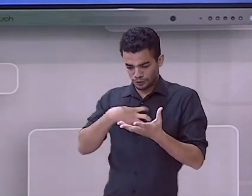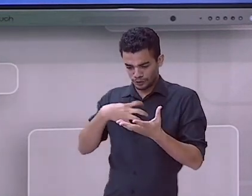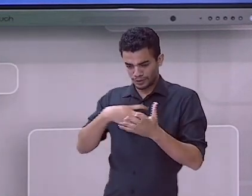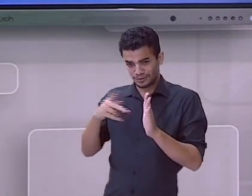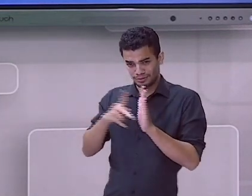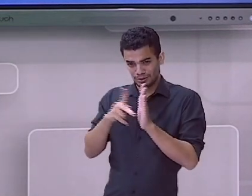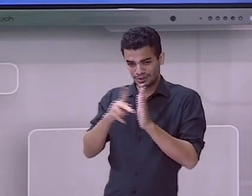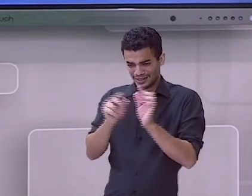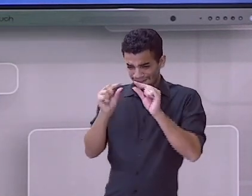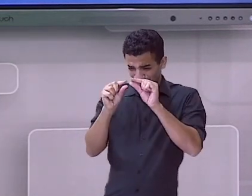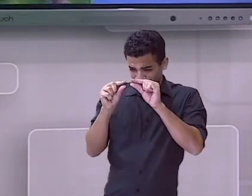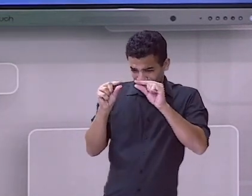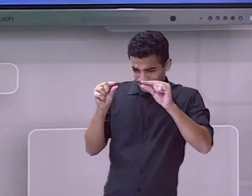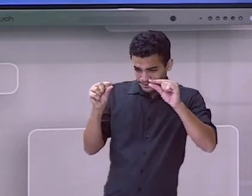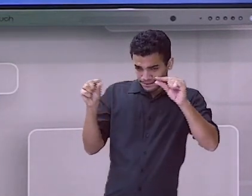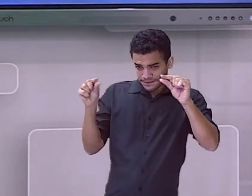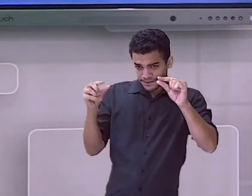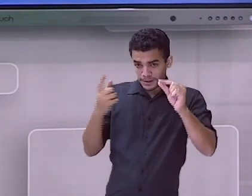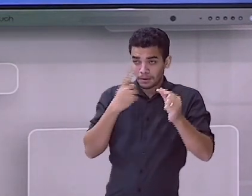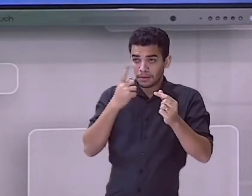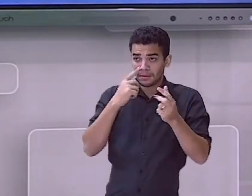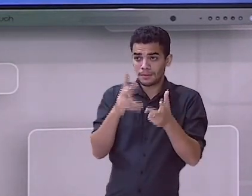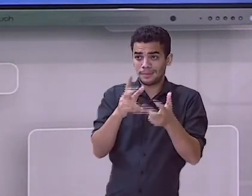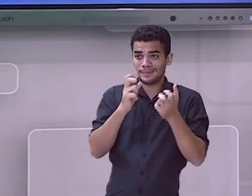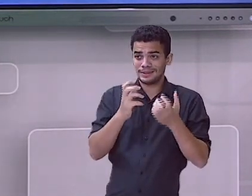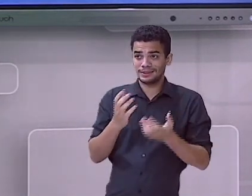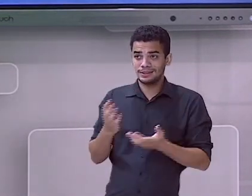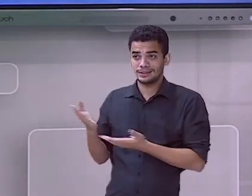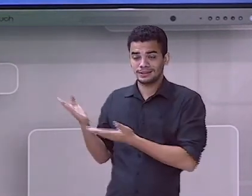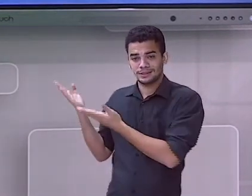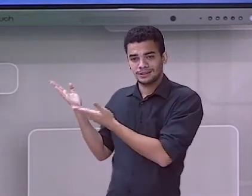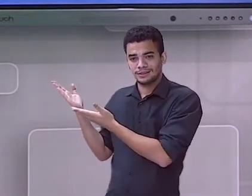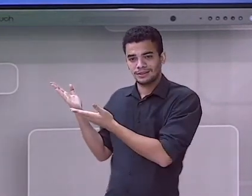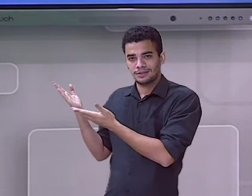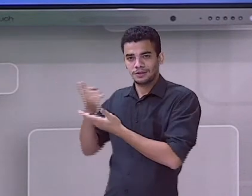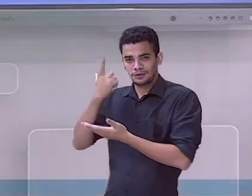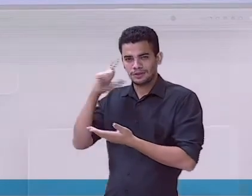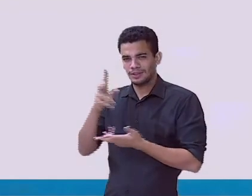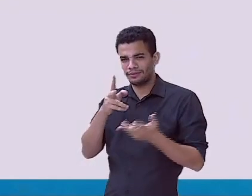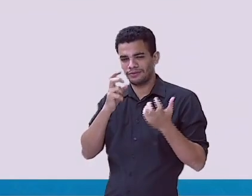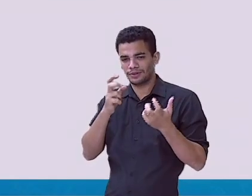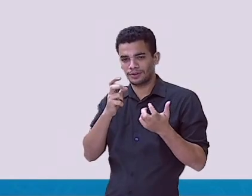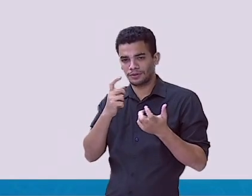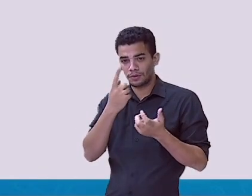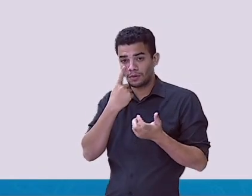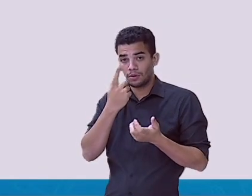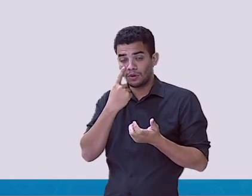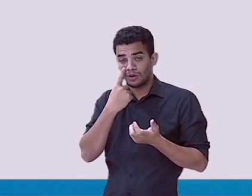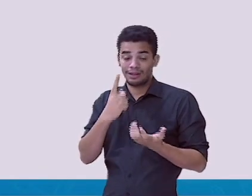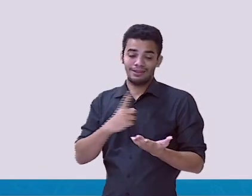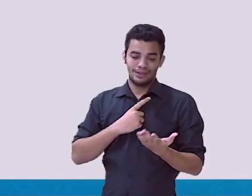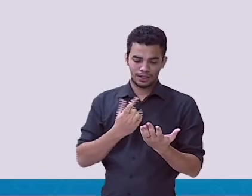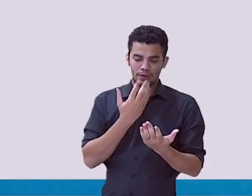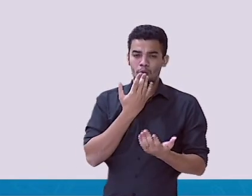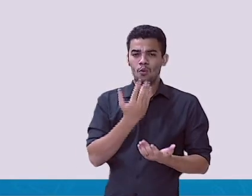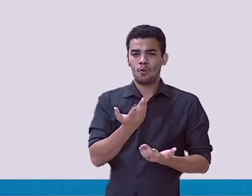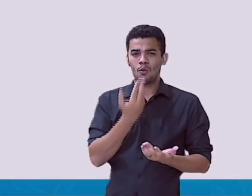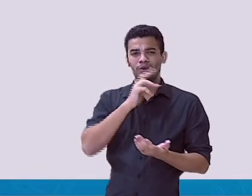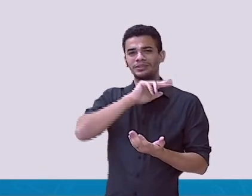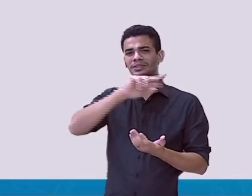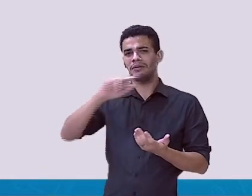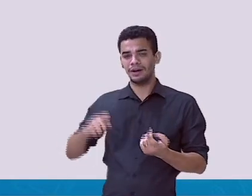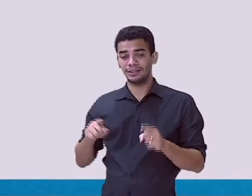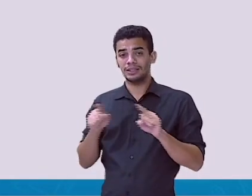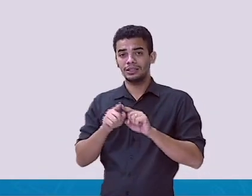Transparente, mas muito transparente mesmo. Olha lá, ela também tem muitas cores e tamanhos, né? Então a gente tem